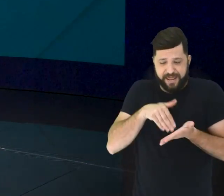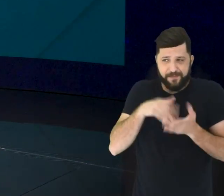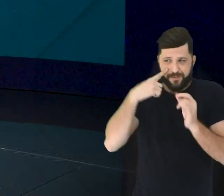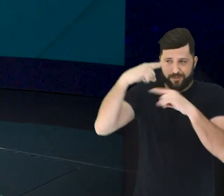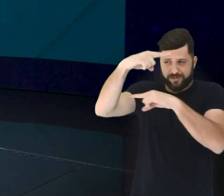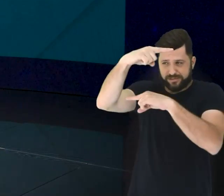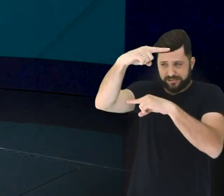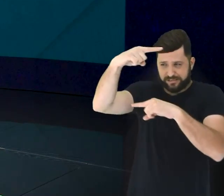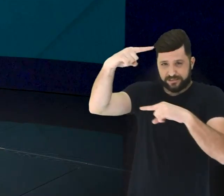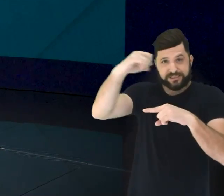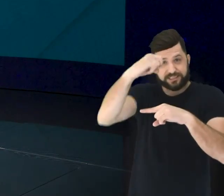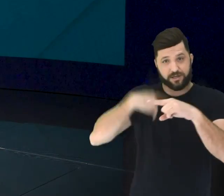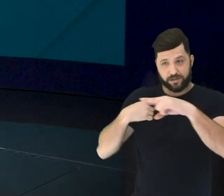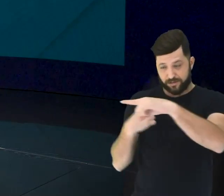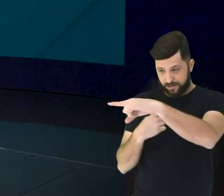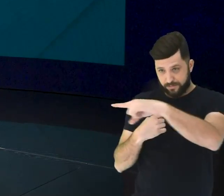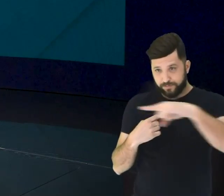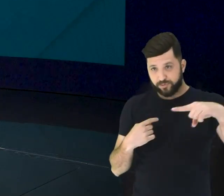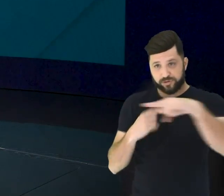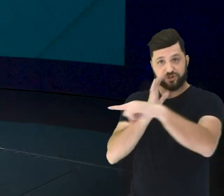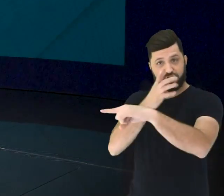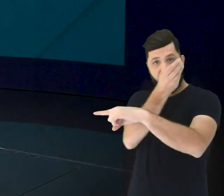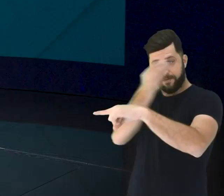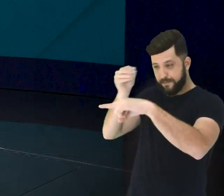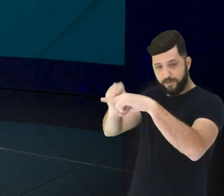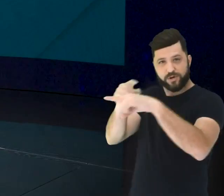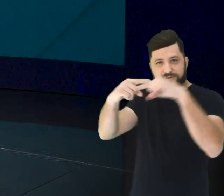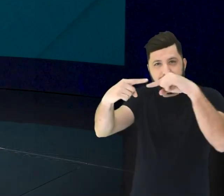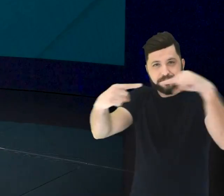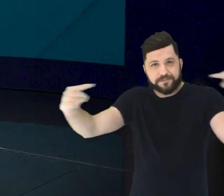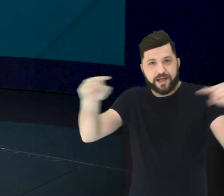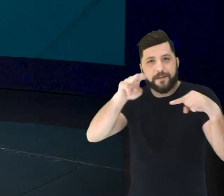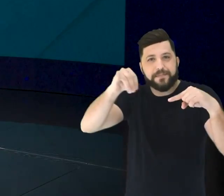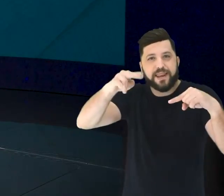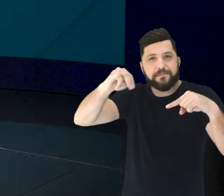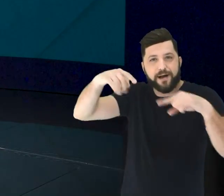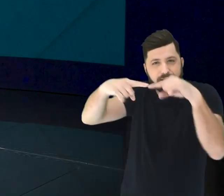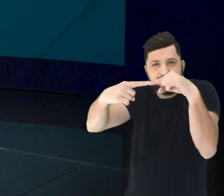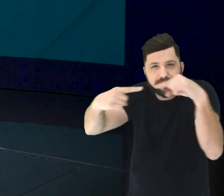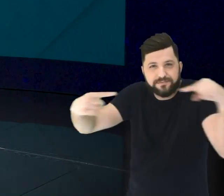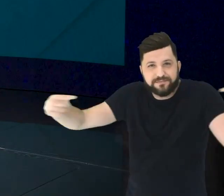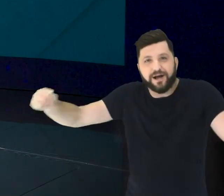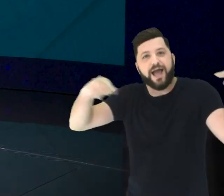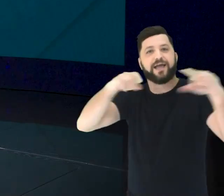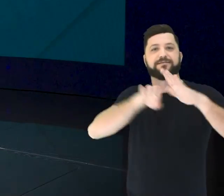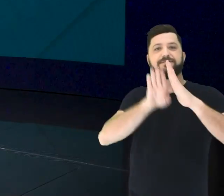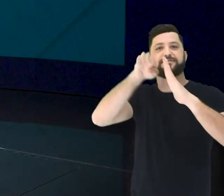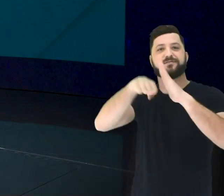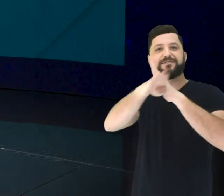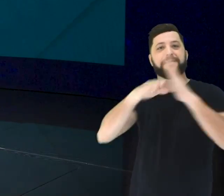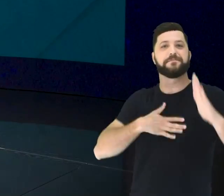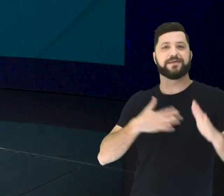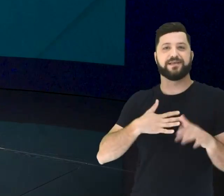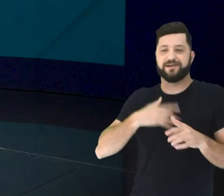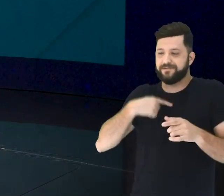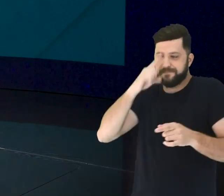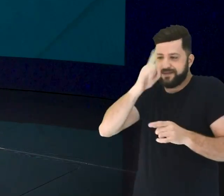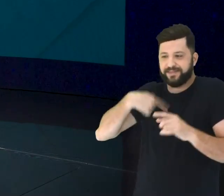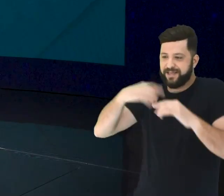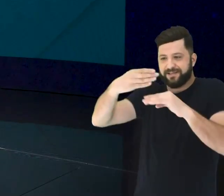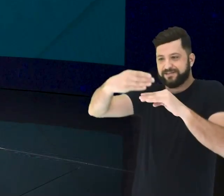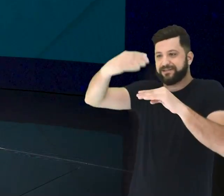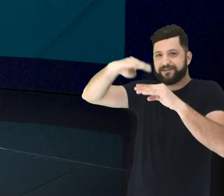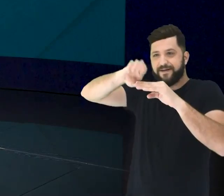se eu entrei aqui você lembra Stop aqui o meu risco efetivo foi a mínima dessa barra aqui é o quanto o mercado caminhou contra a minha posição